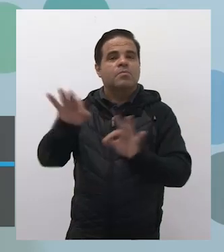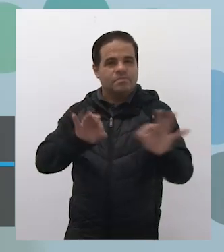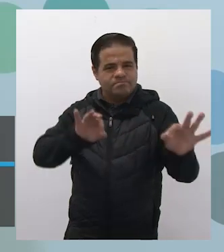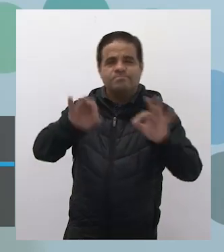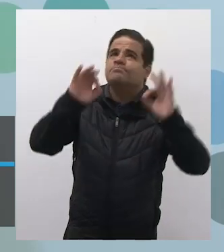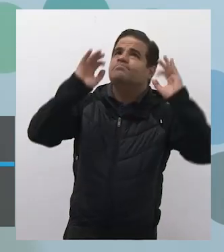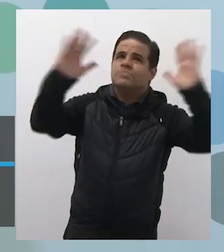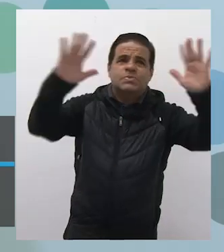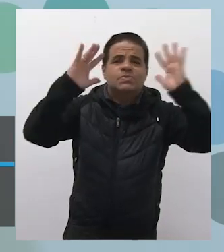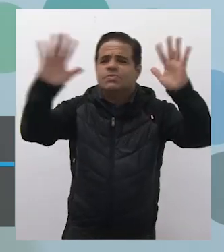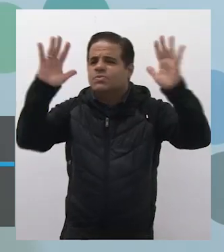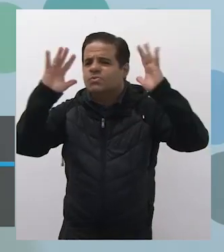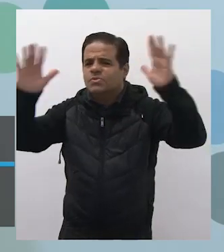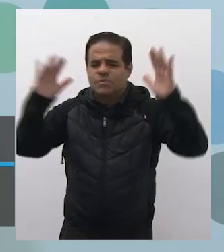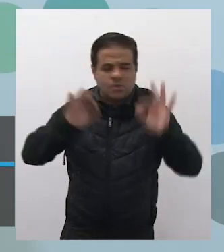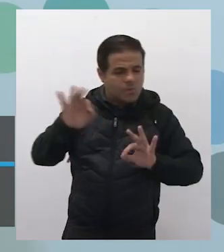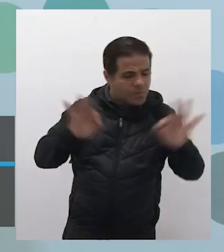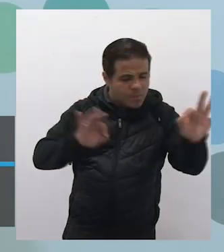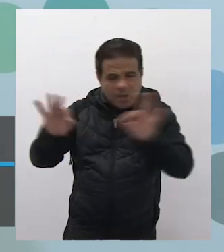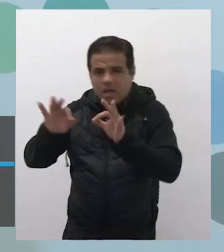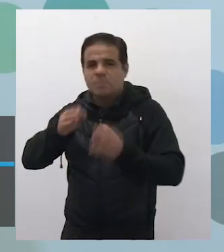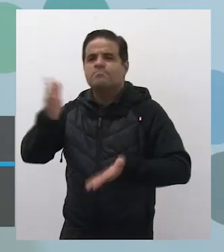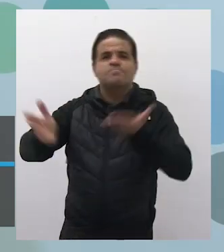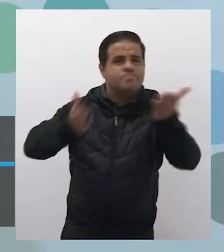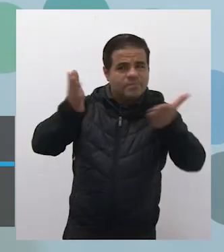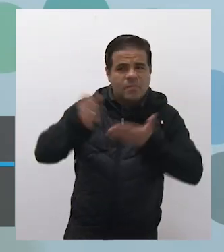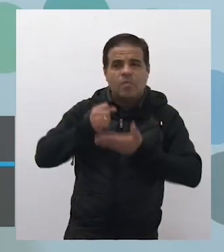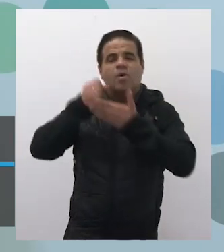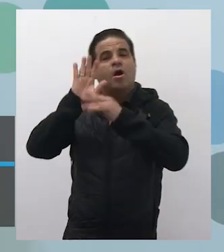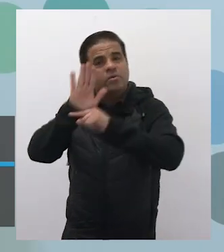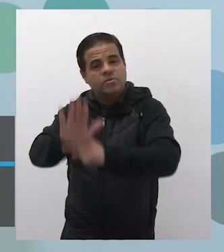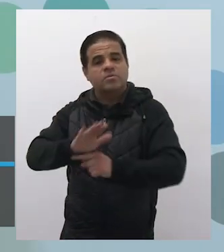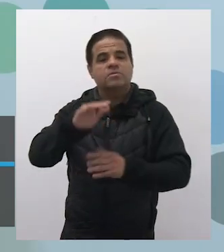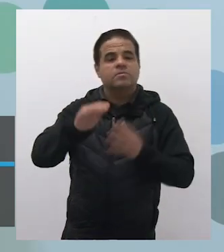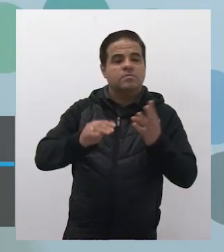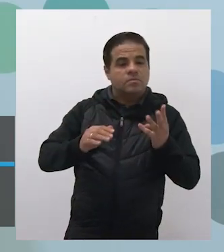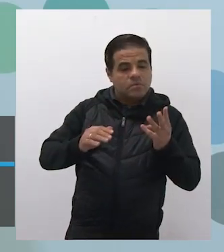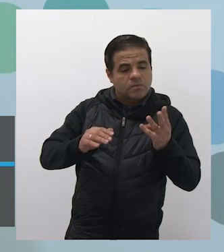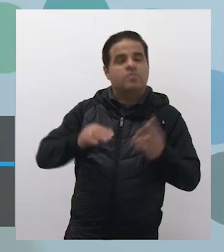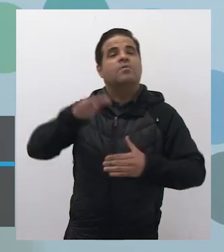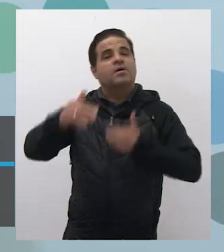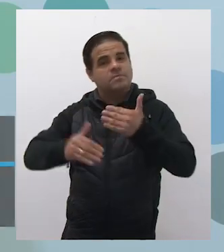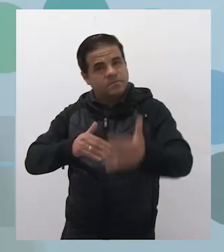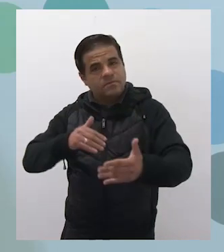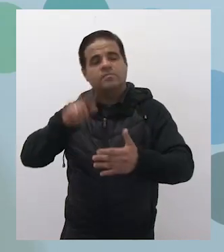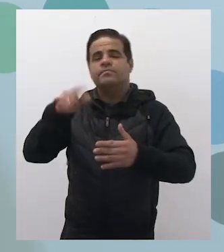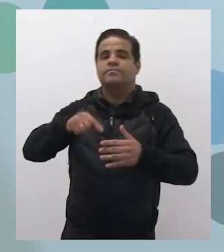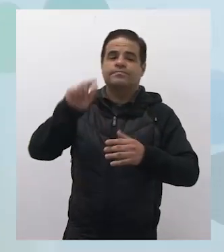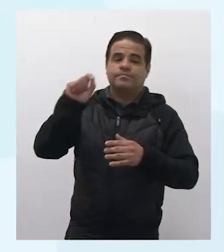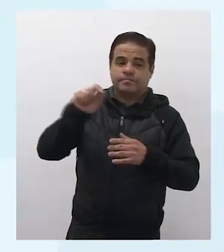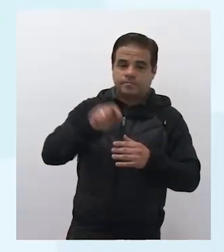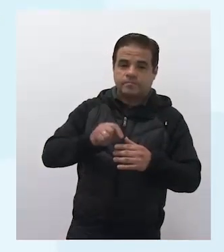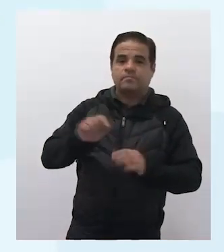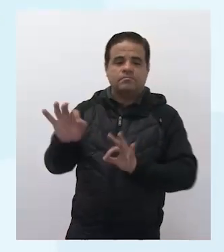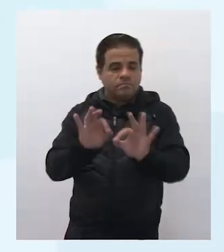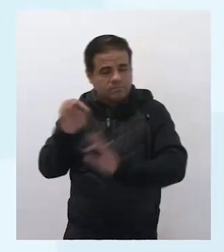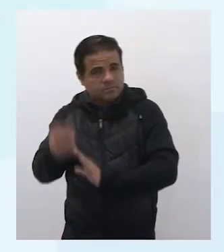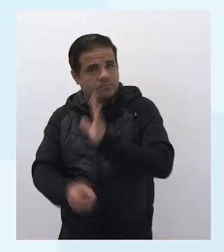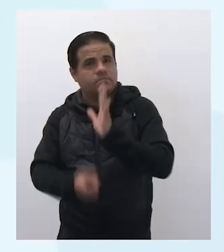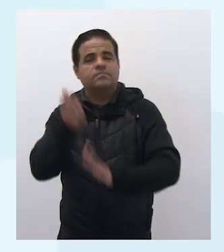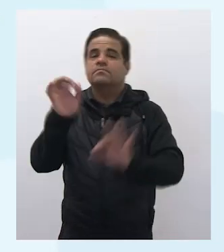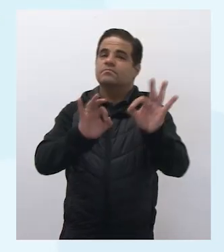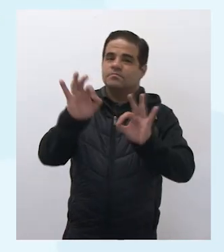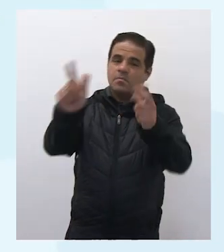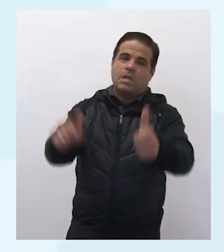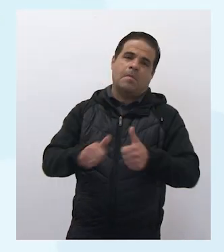pensar aí nesse histórico com um plano de tratamento, que nos leva ao passo 4, quer efetivamente elaborar este plano